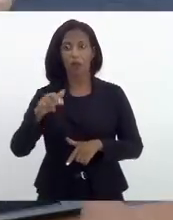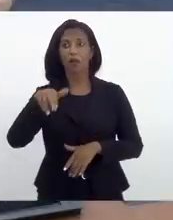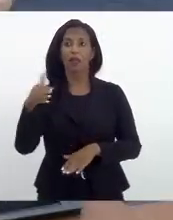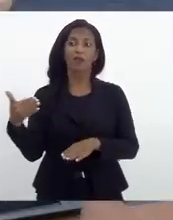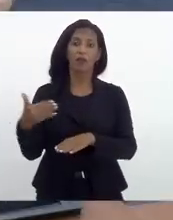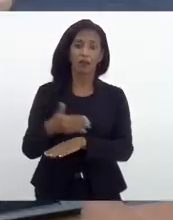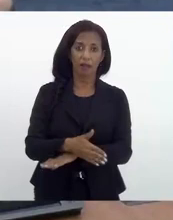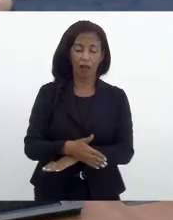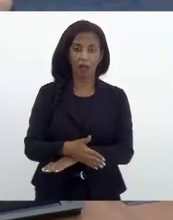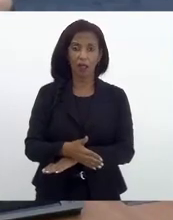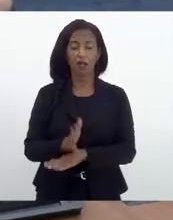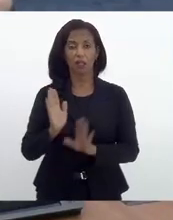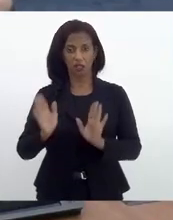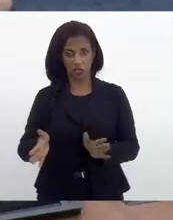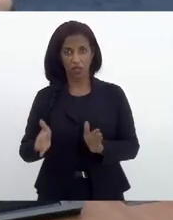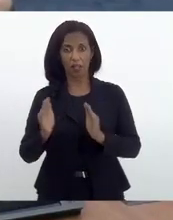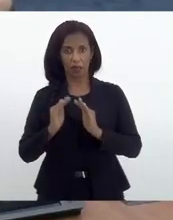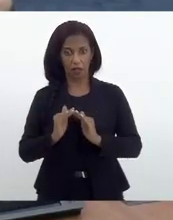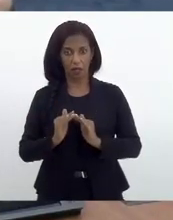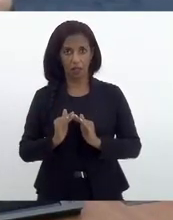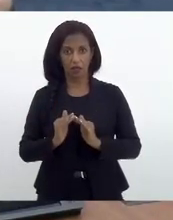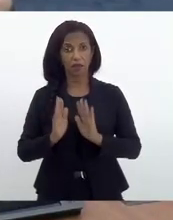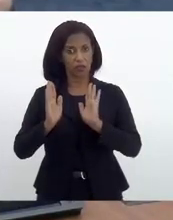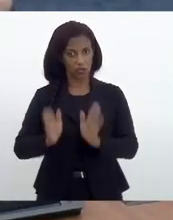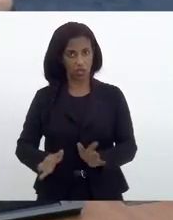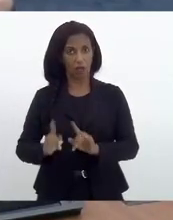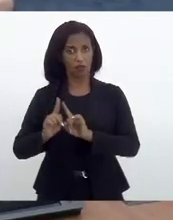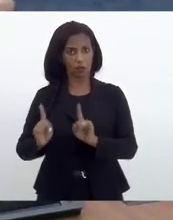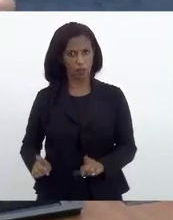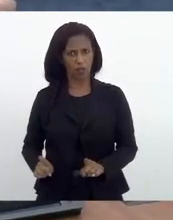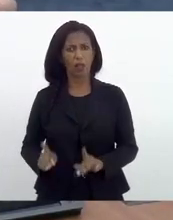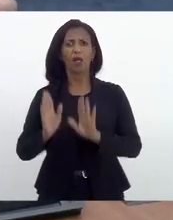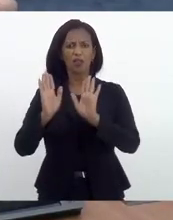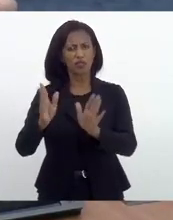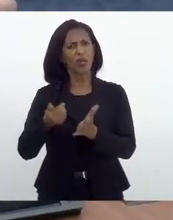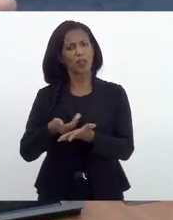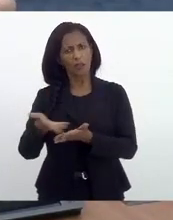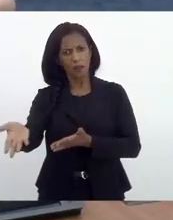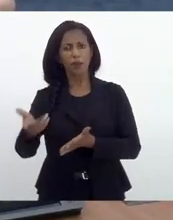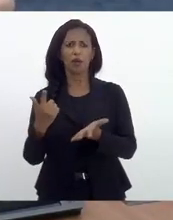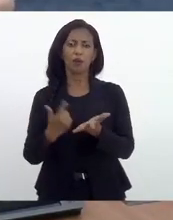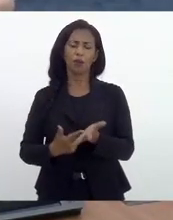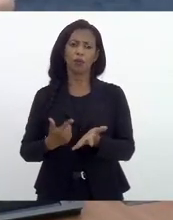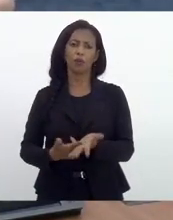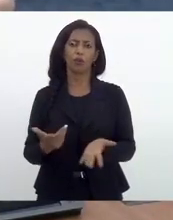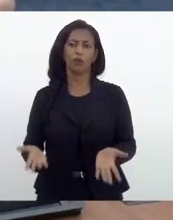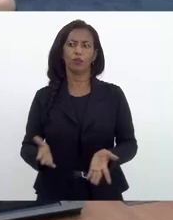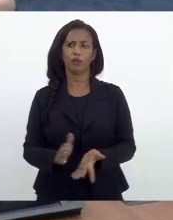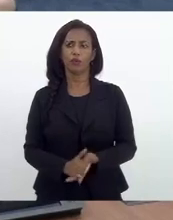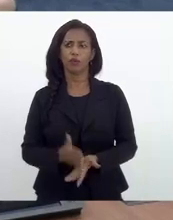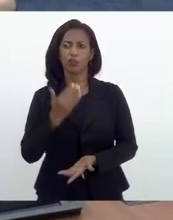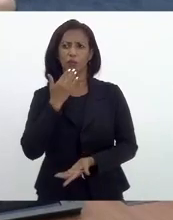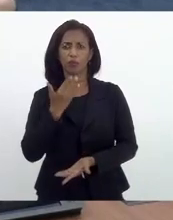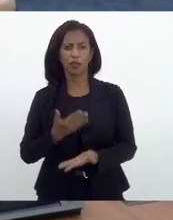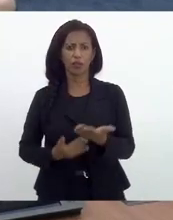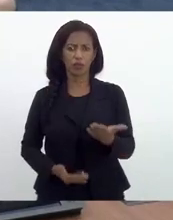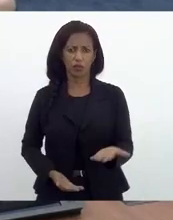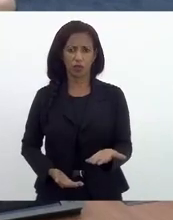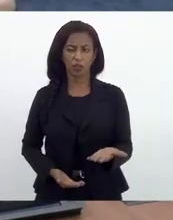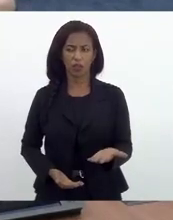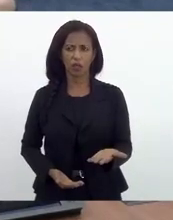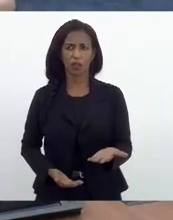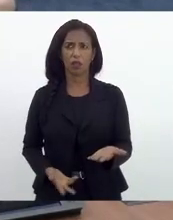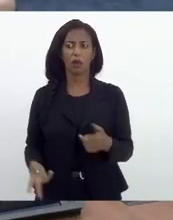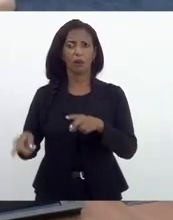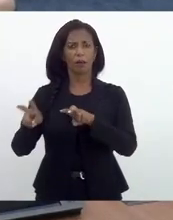entrar? não nós estamos falando as que já estão nós já encaminhamos um acordo pedir vossa excelência para sentar